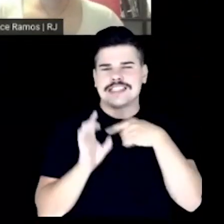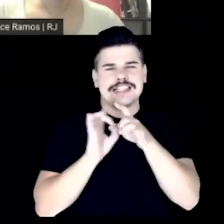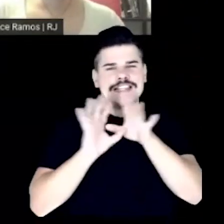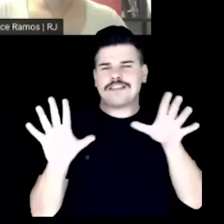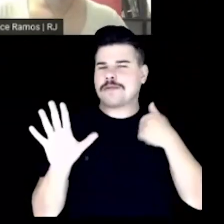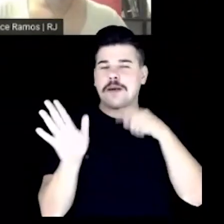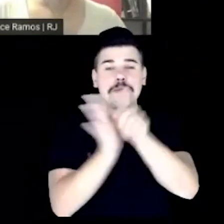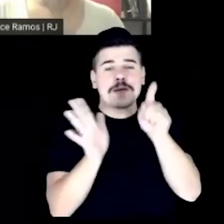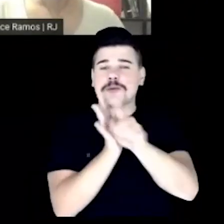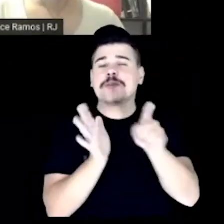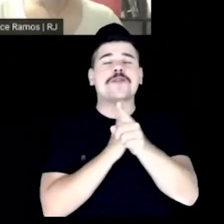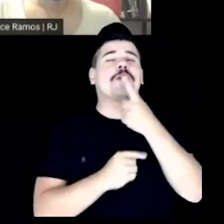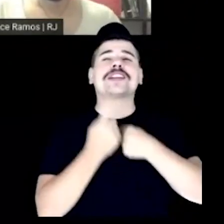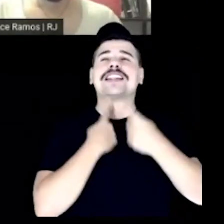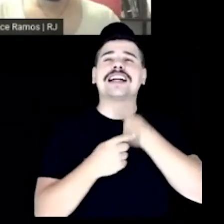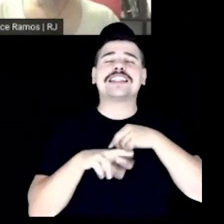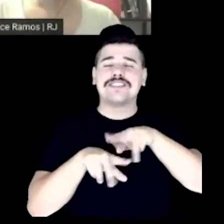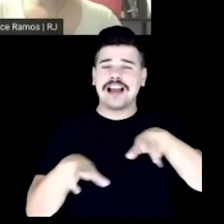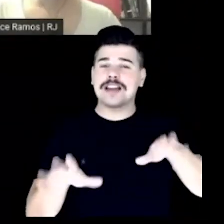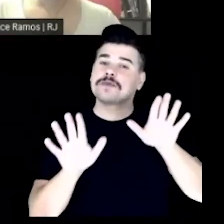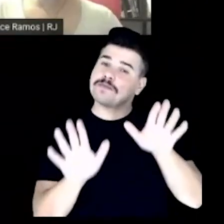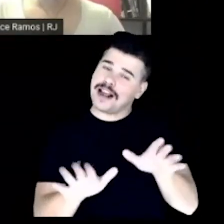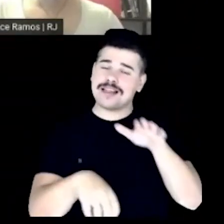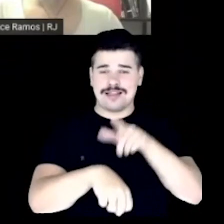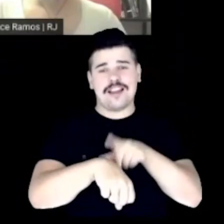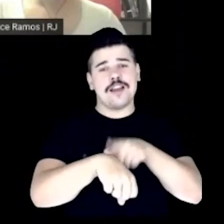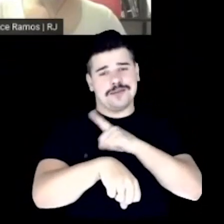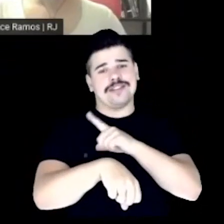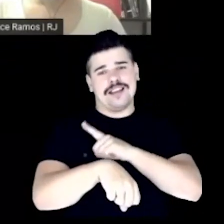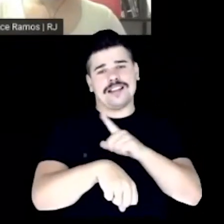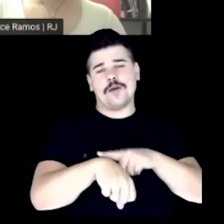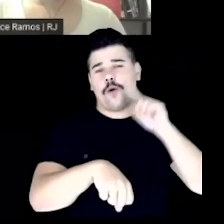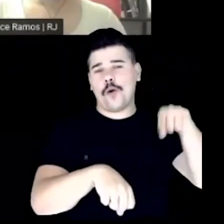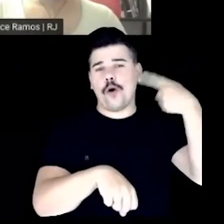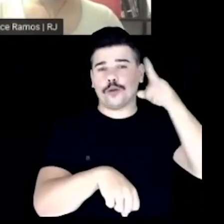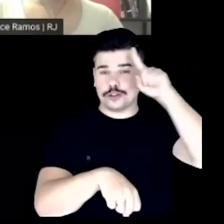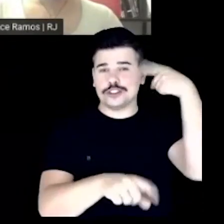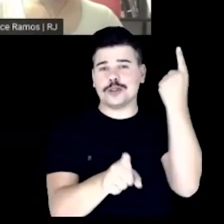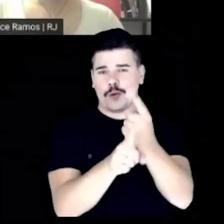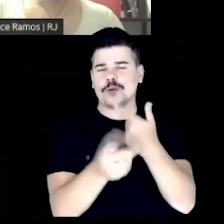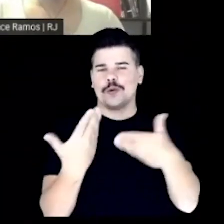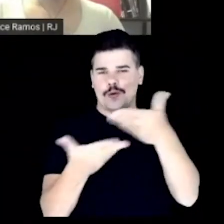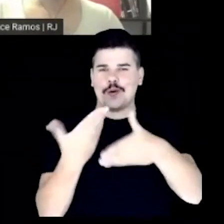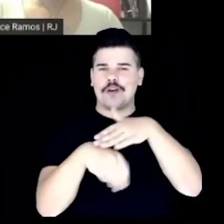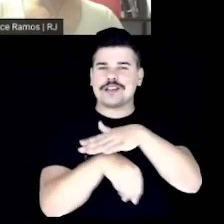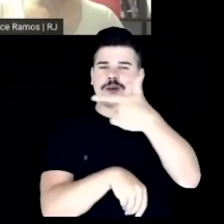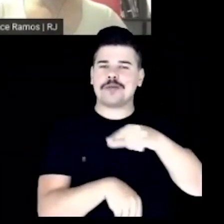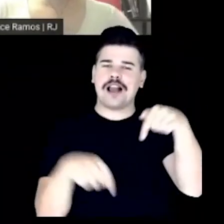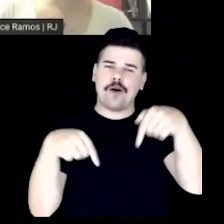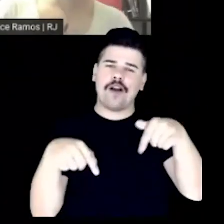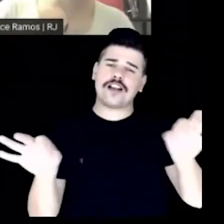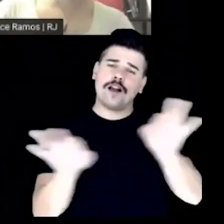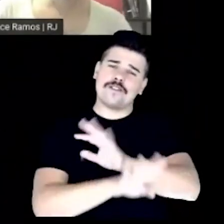tenho diversas perguntas para fazer para vocês, mas vamos ter que deixar isso para outra ocasião,